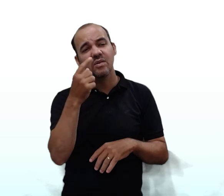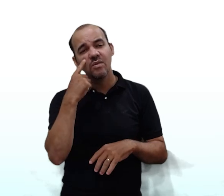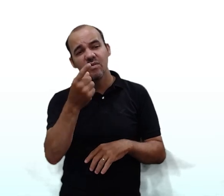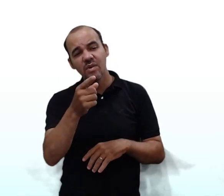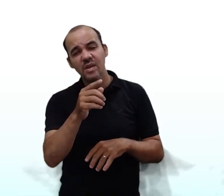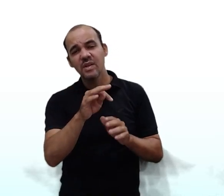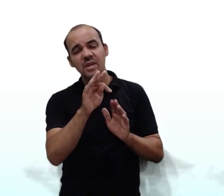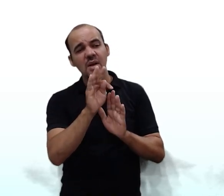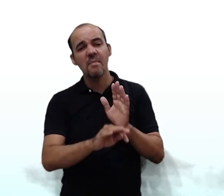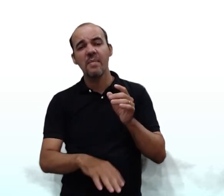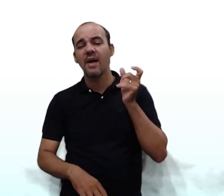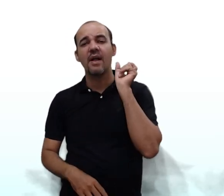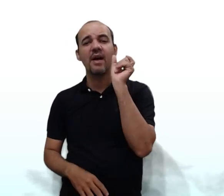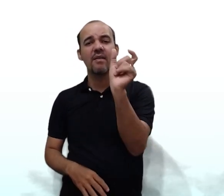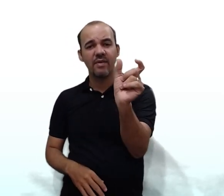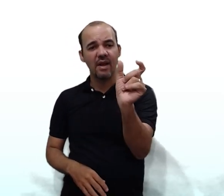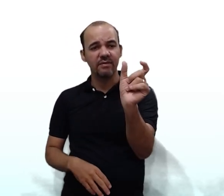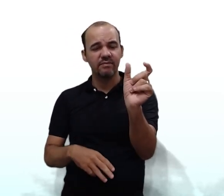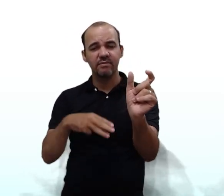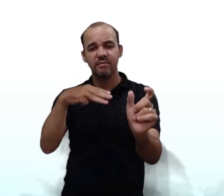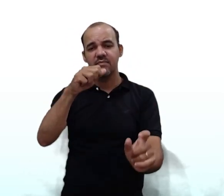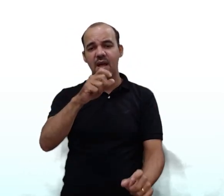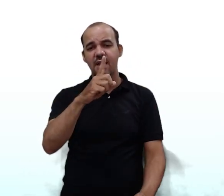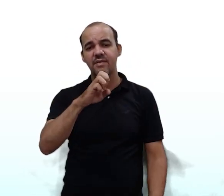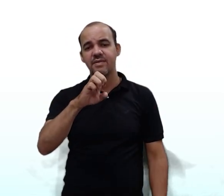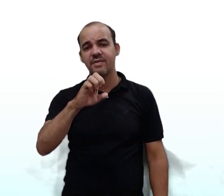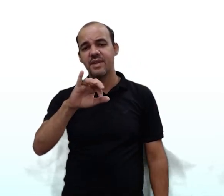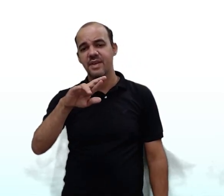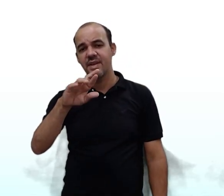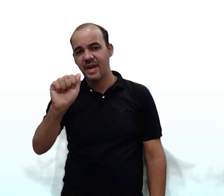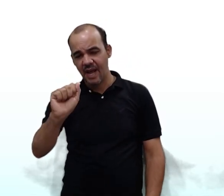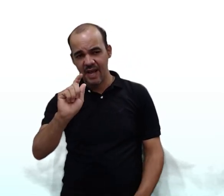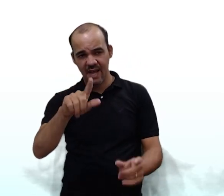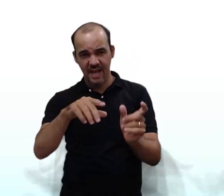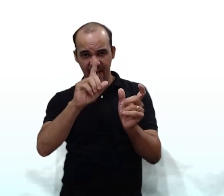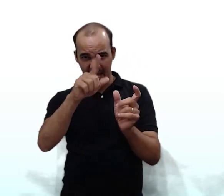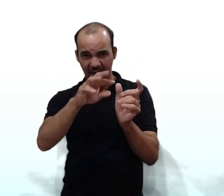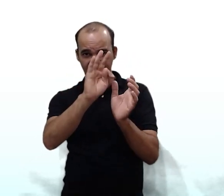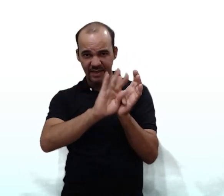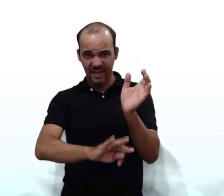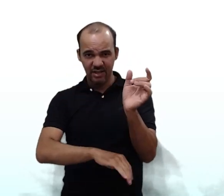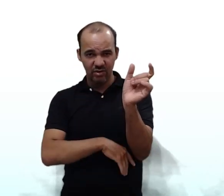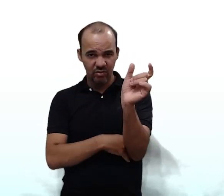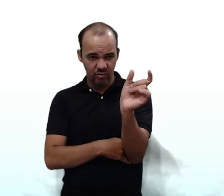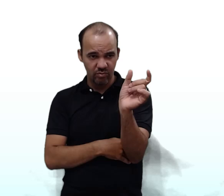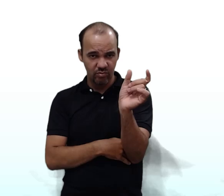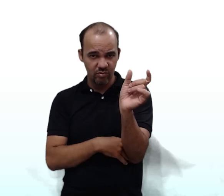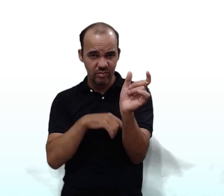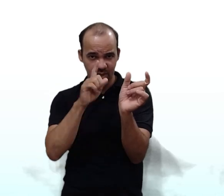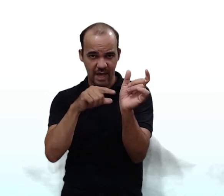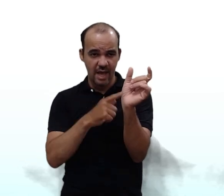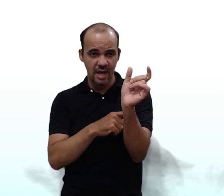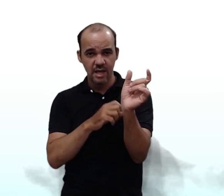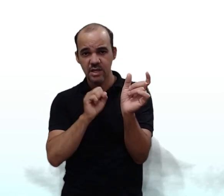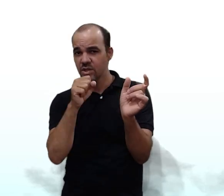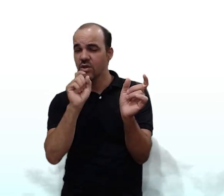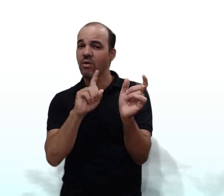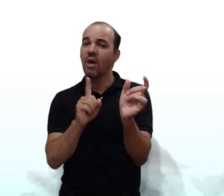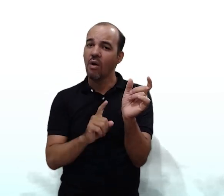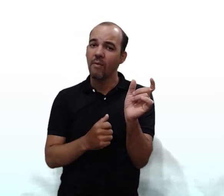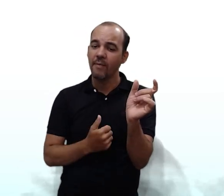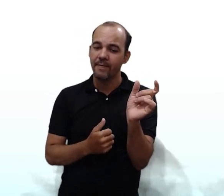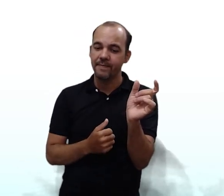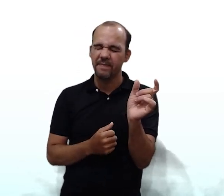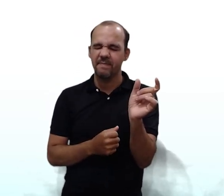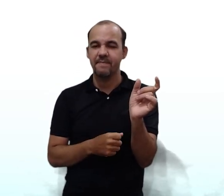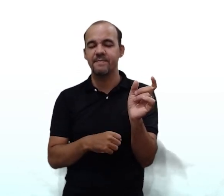essa palavrinha aí, madeira, ela pode ser considerada texto? Você acha que sim ou não?